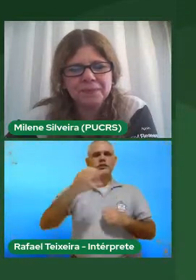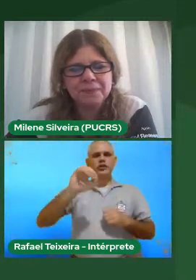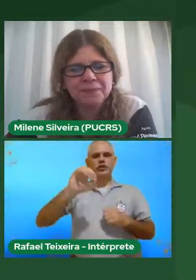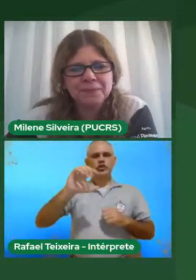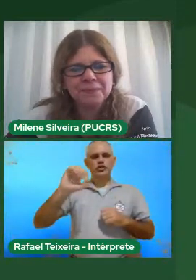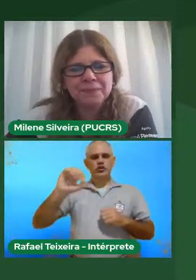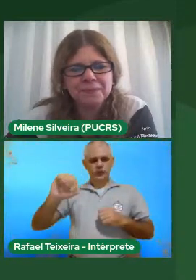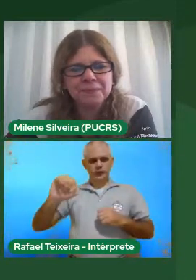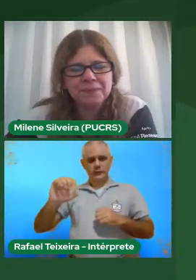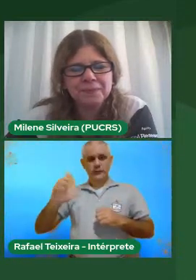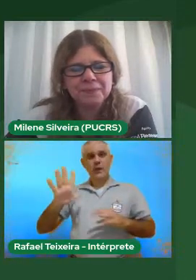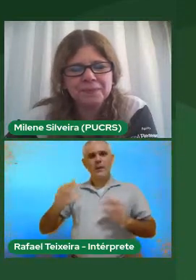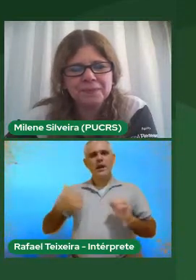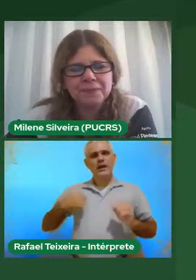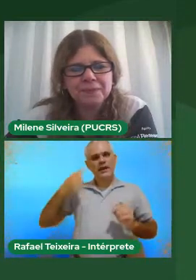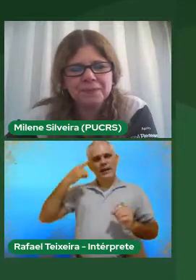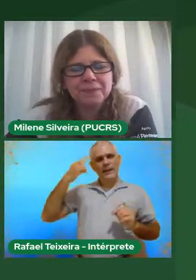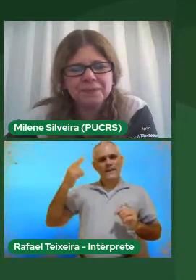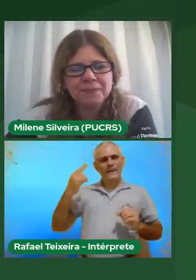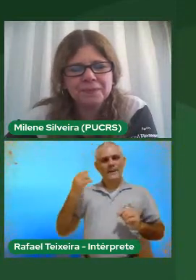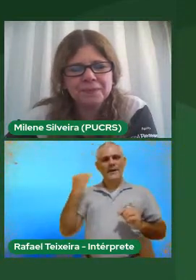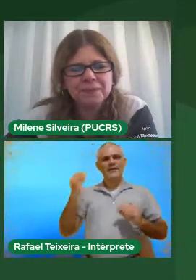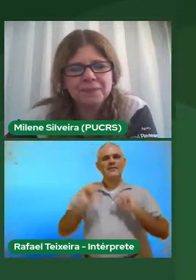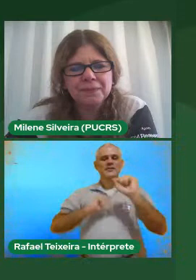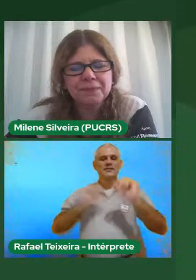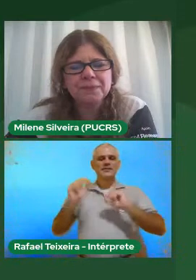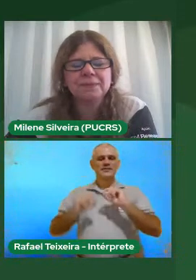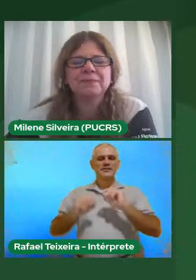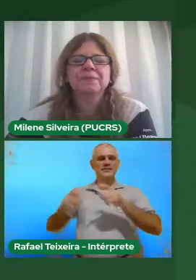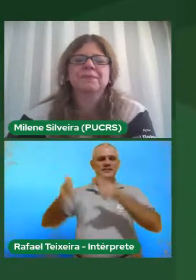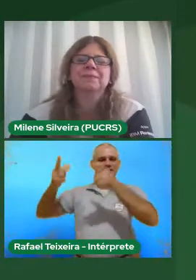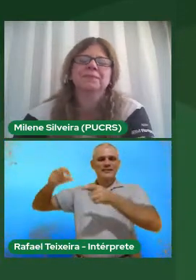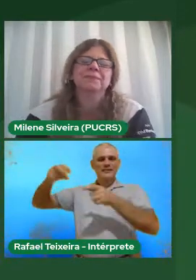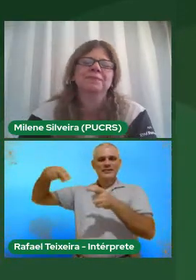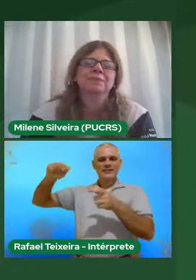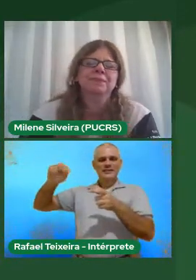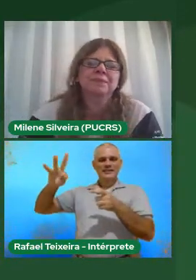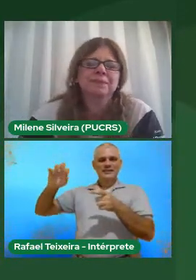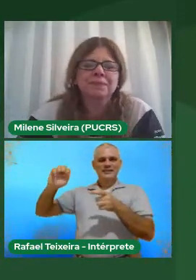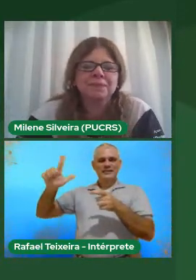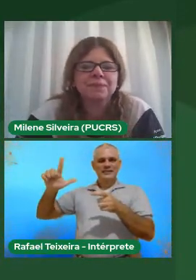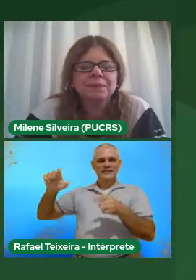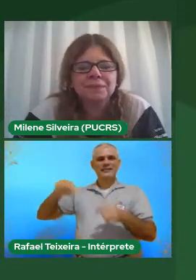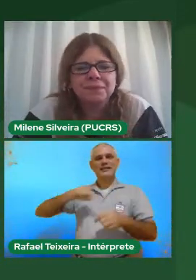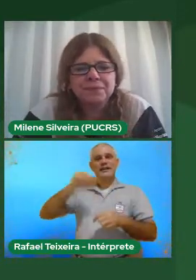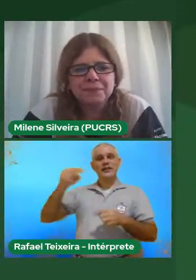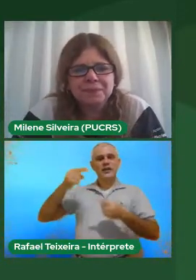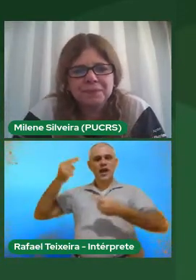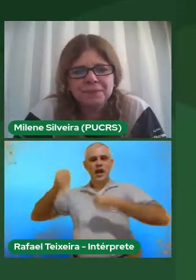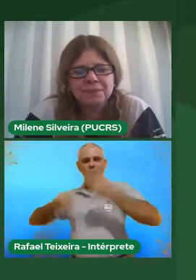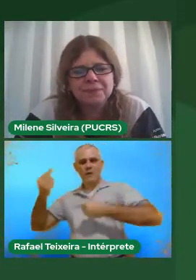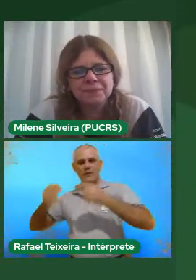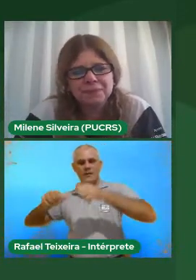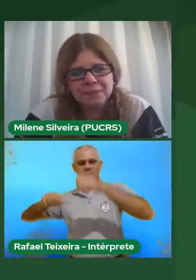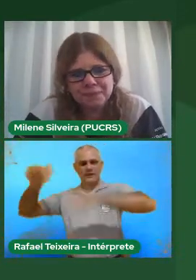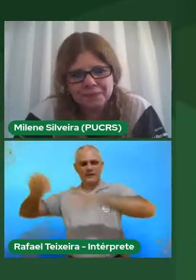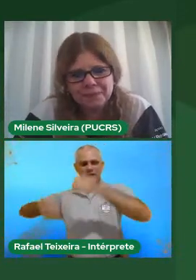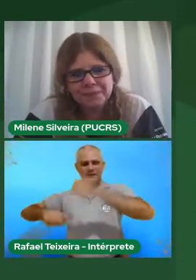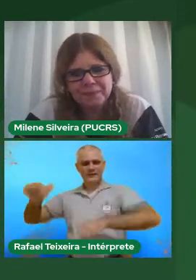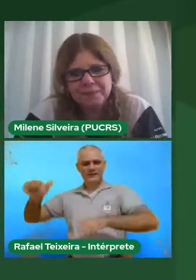Natal. Na ocasião, tivemos a primeira competição de avaliação e você fazia parte como